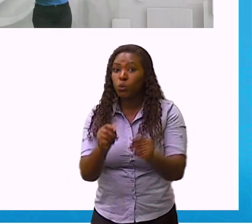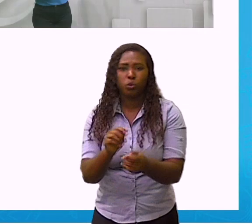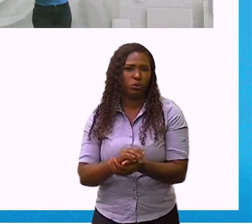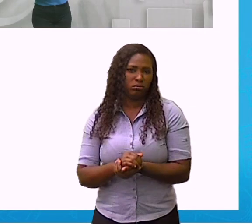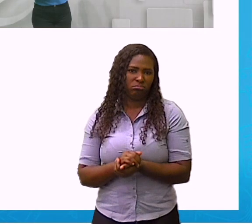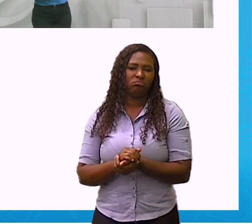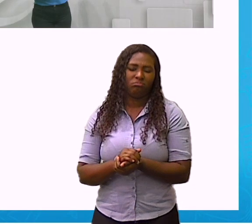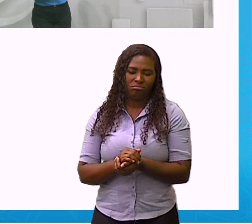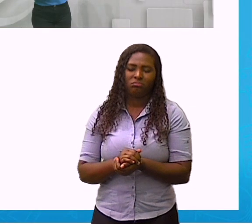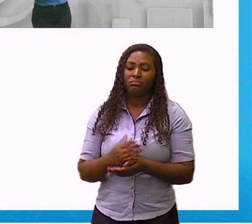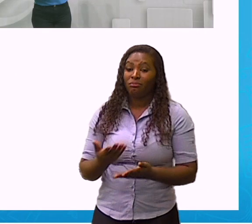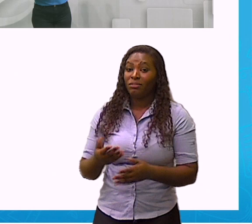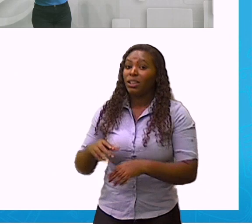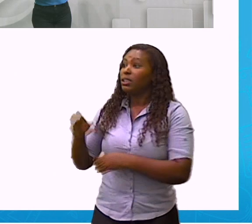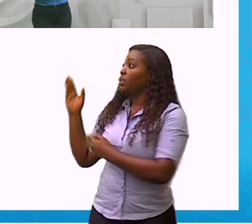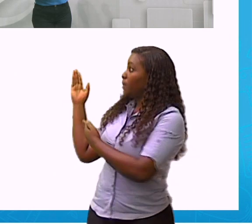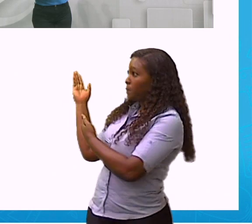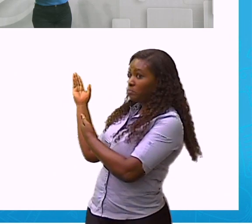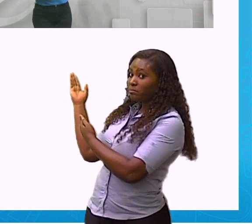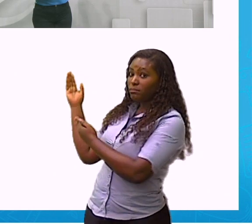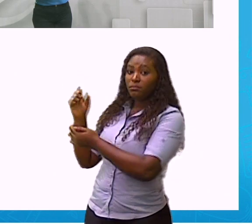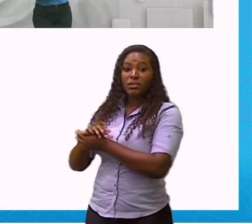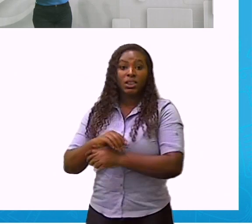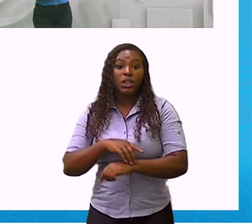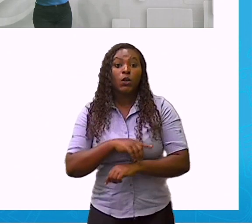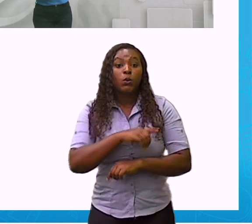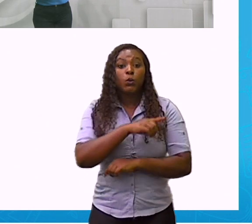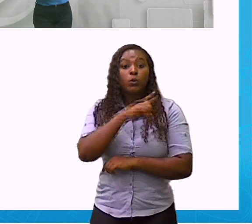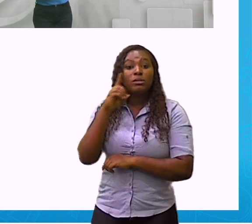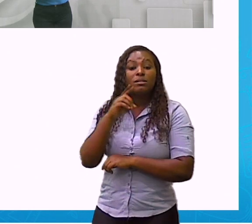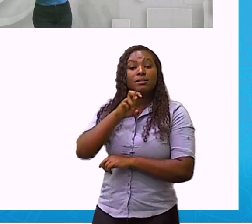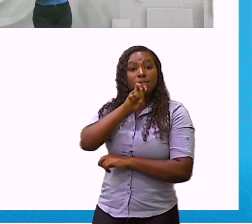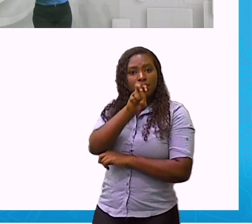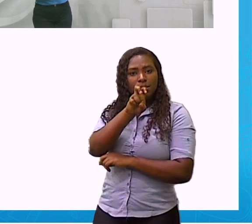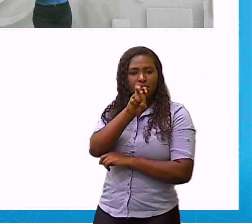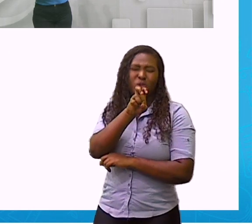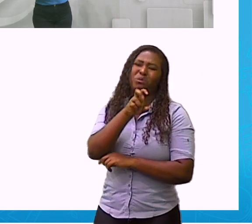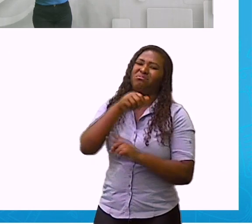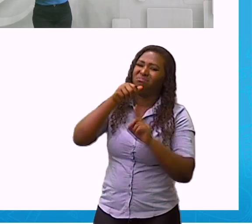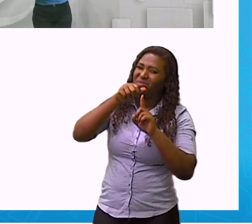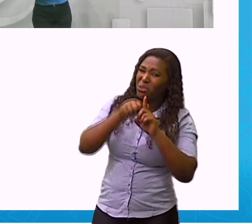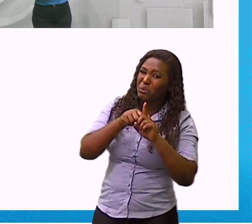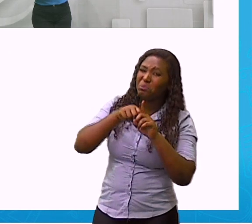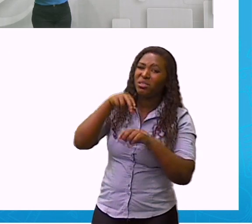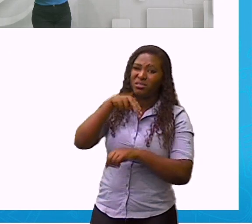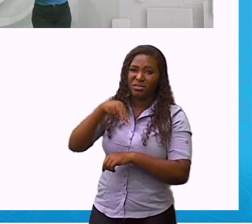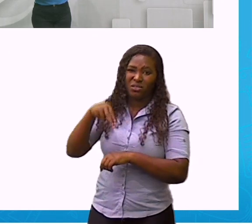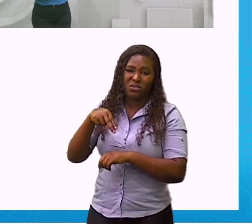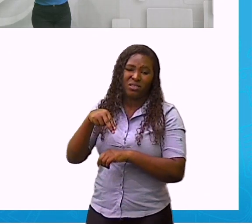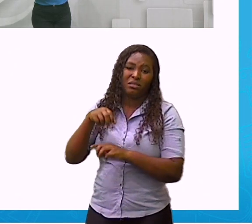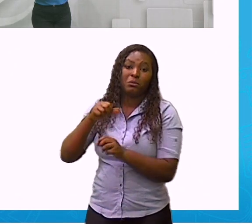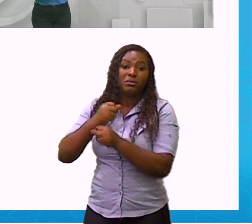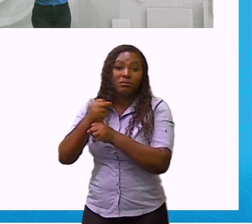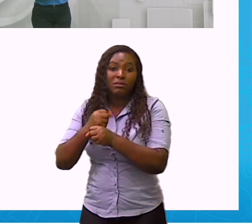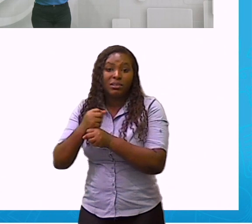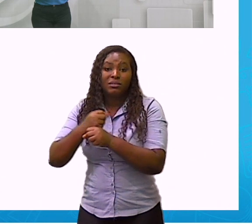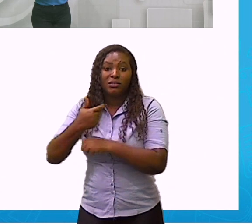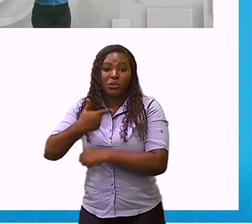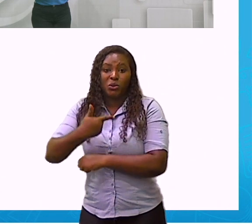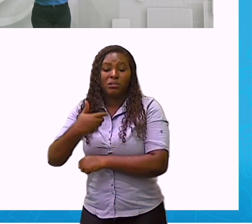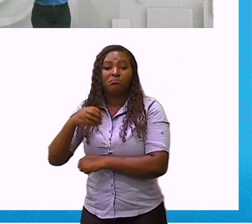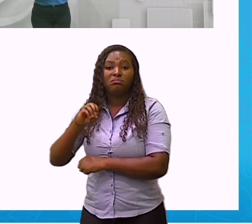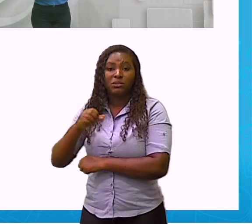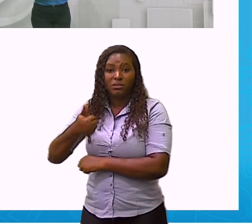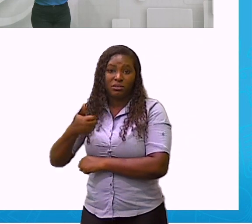2015, às 16h20, a barragem do Fundão não conteve os 55 milhões de